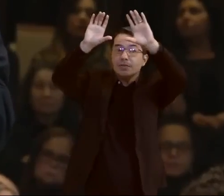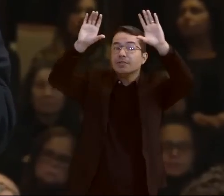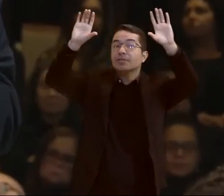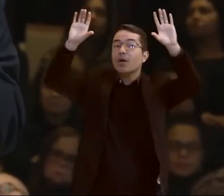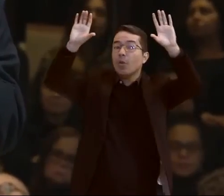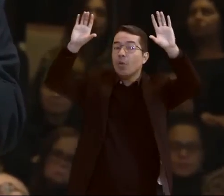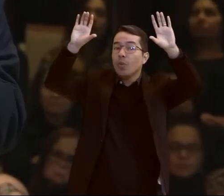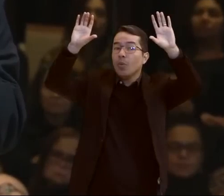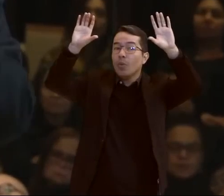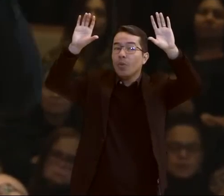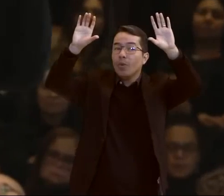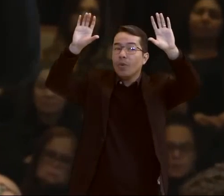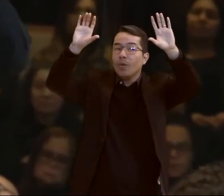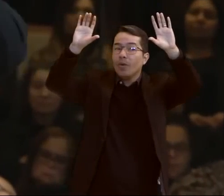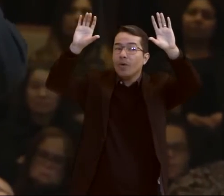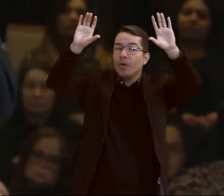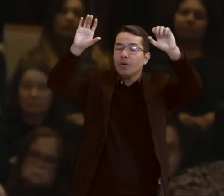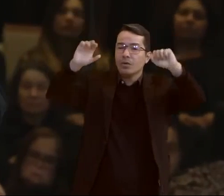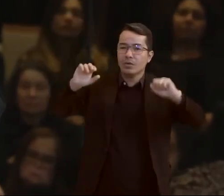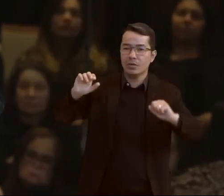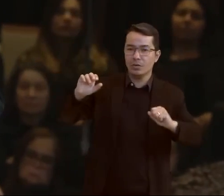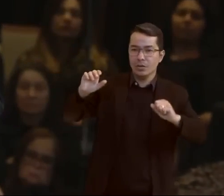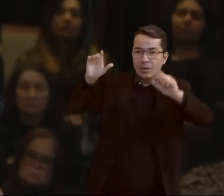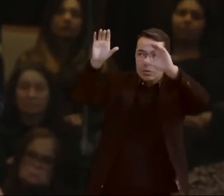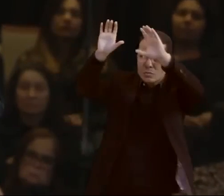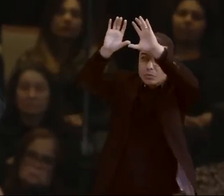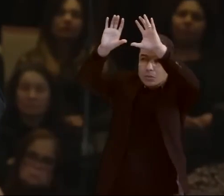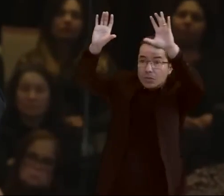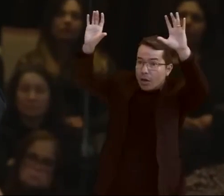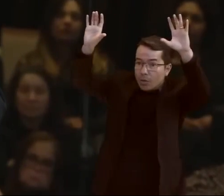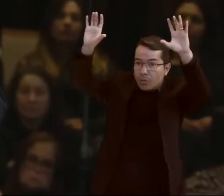É radical, ou é 0 ou é 10.